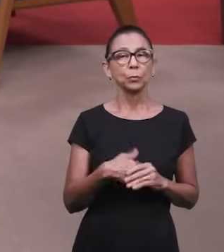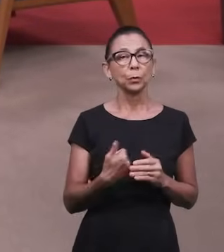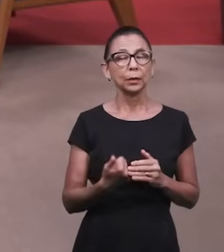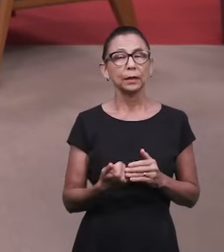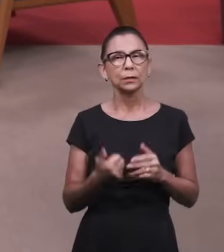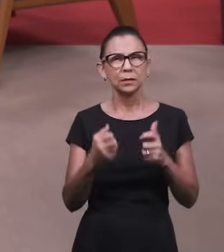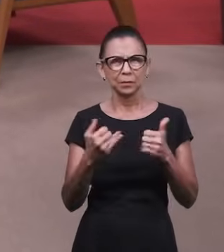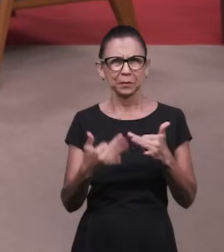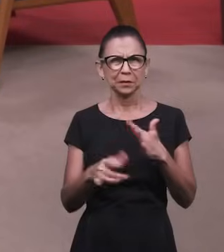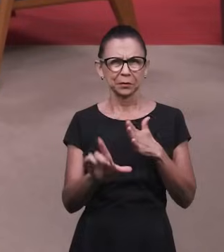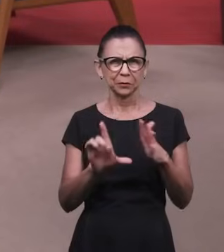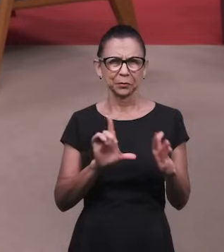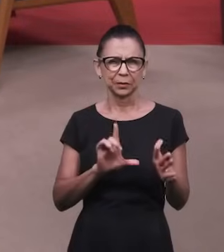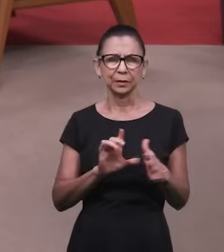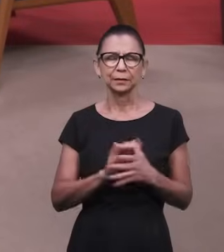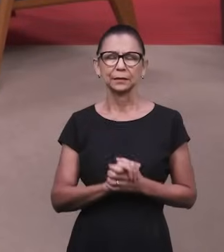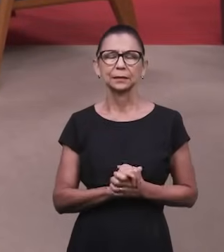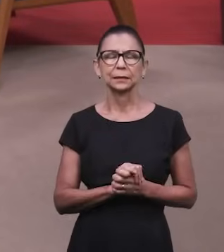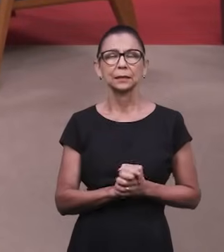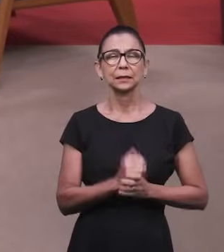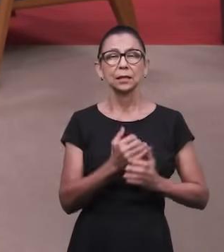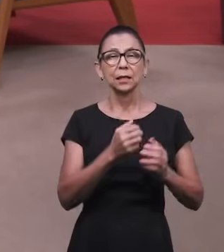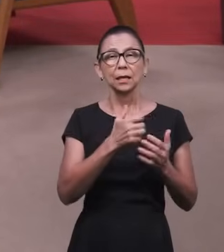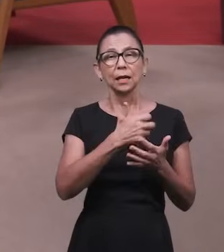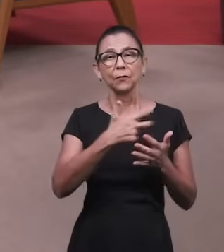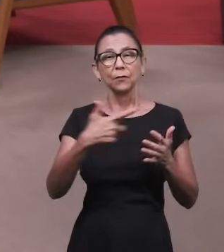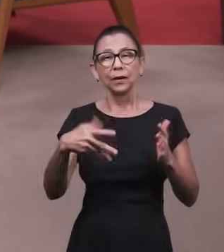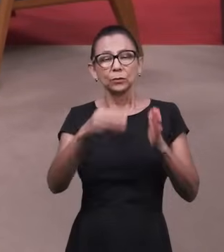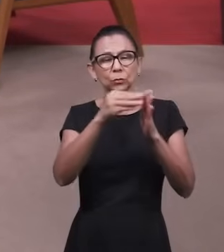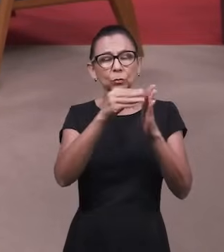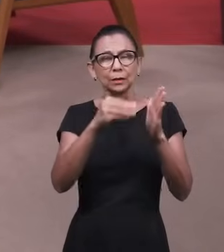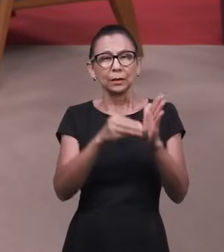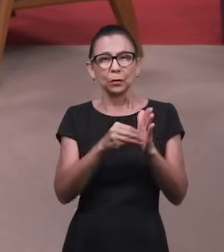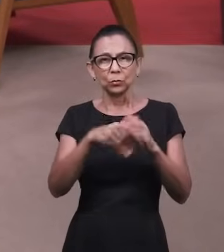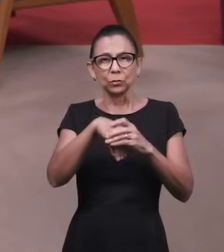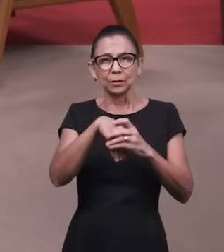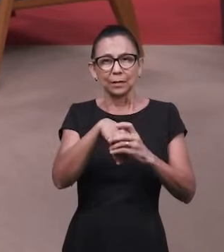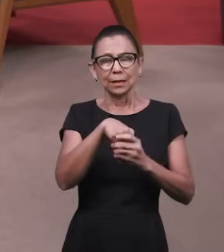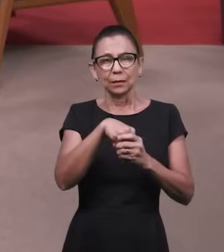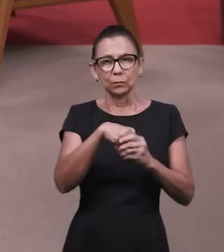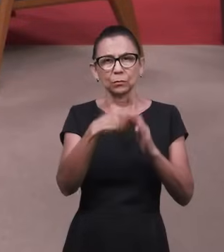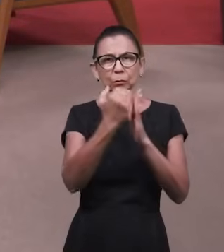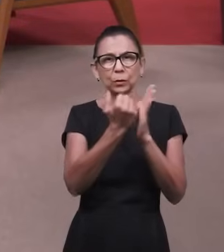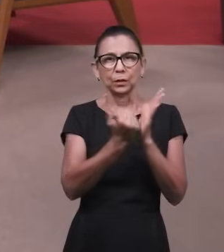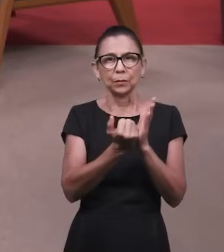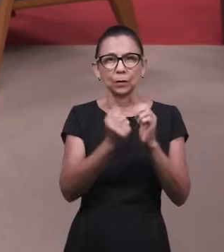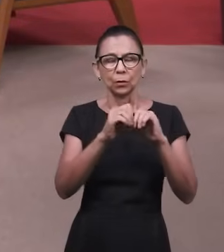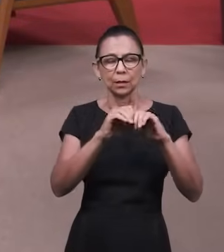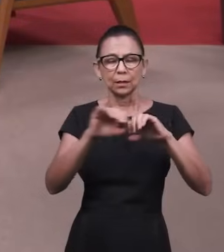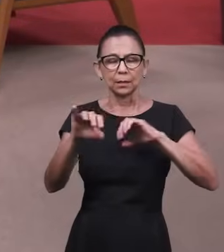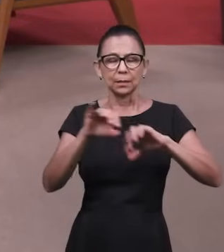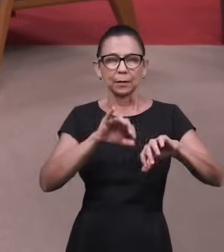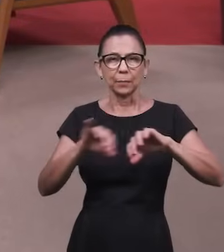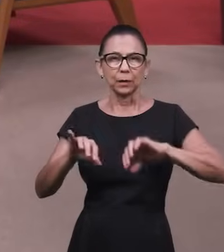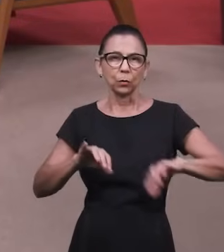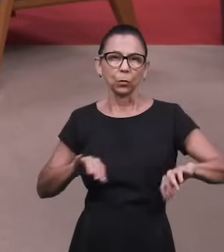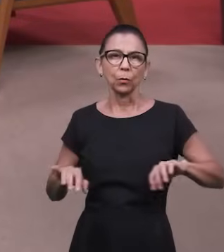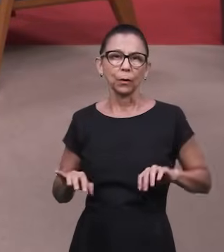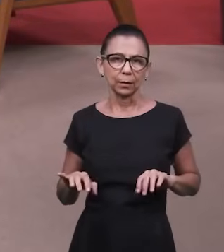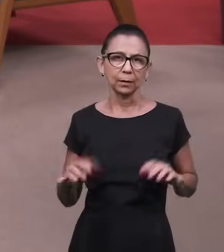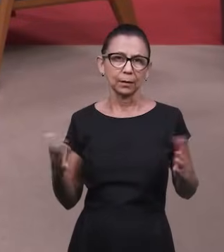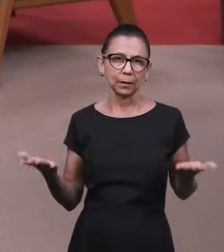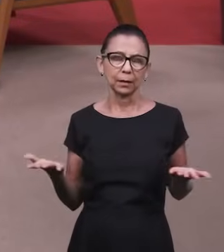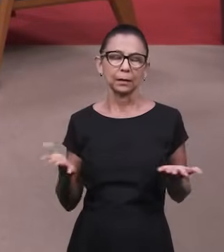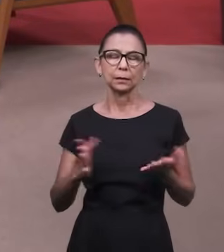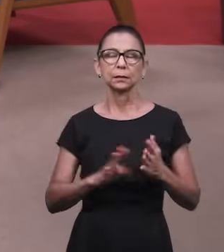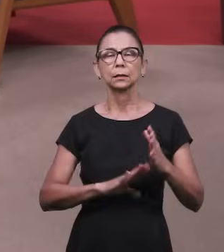falamos isso no começo, em vários novos programas dentro da nossa programação. Nós temos o grupo de Organização e Método,